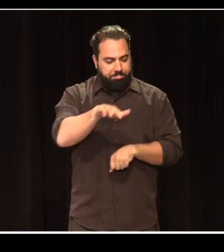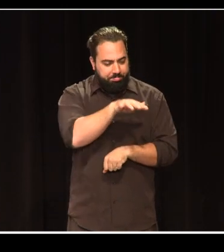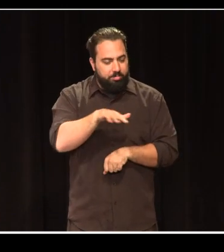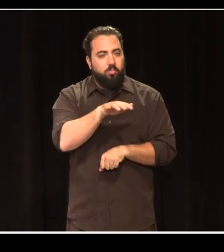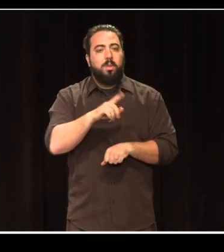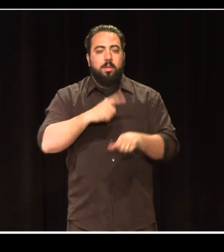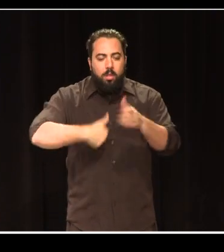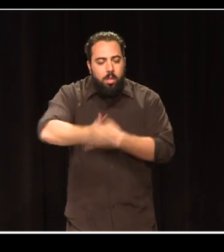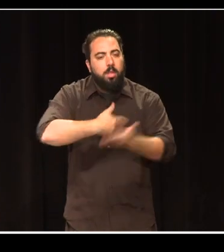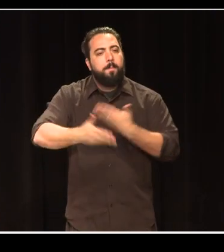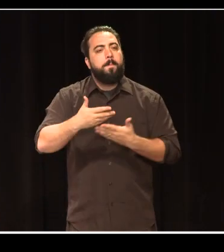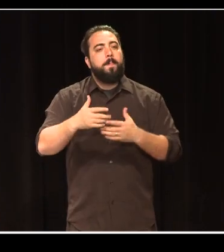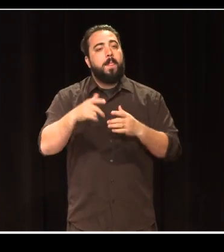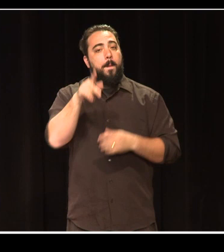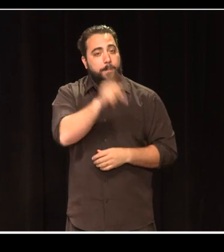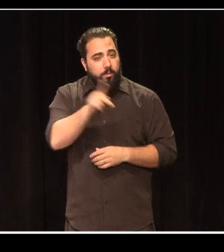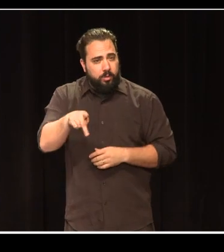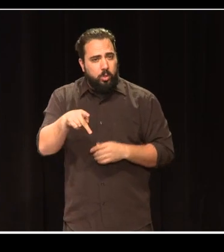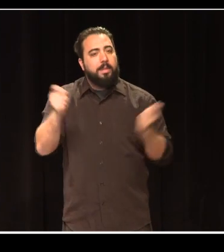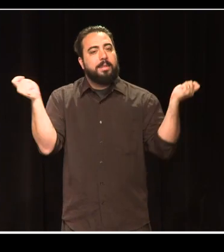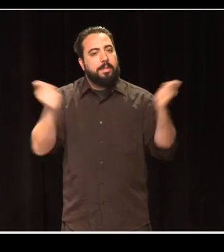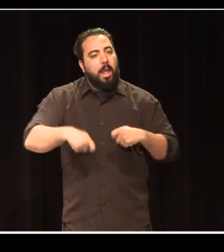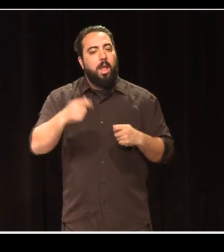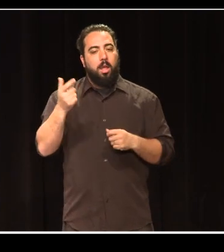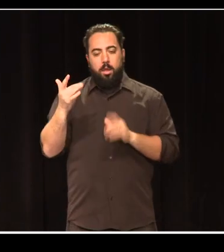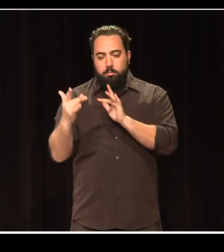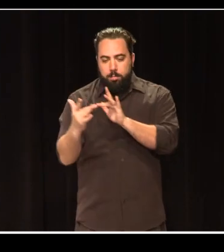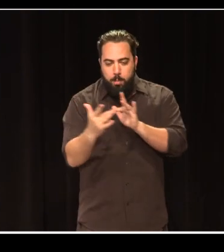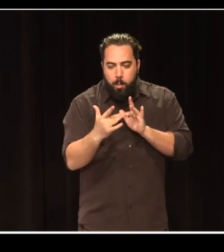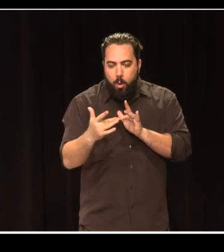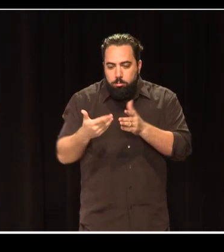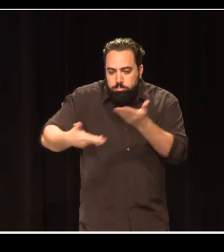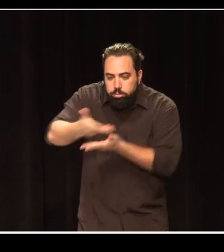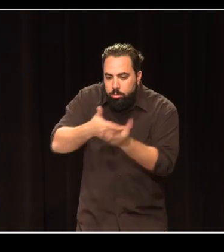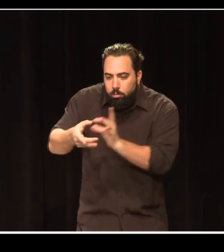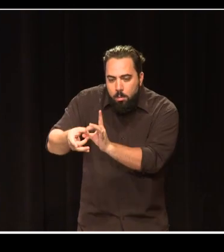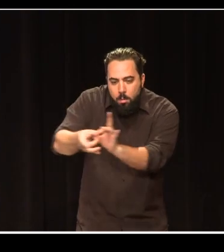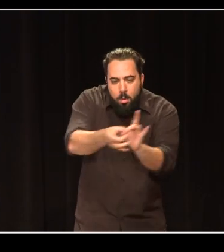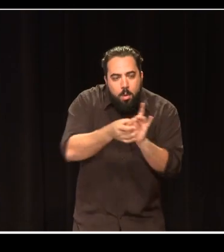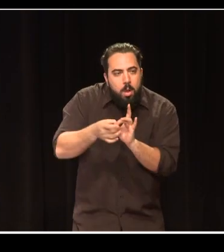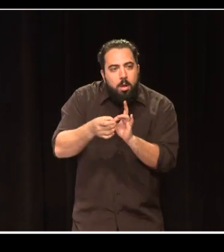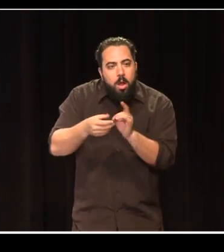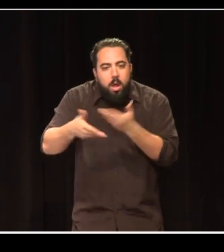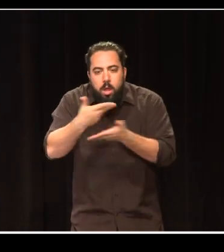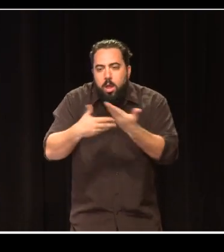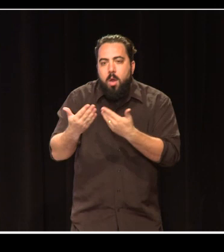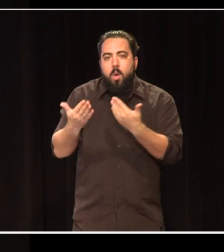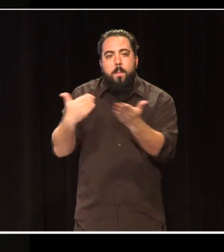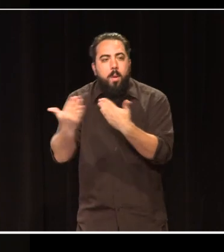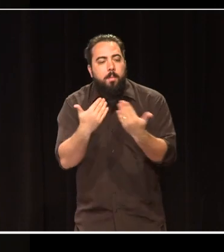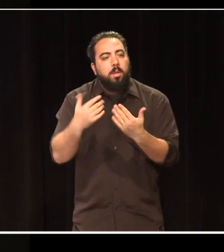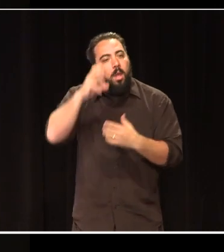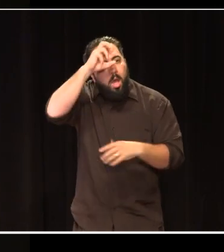colaborativos onde o professor saiba conectar esses alunos de modo a ter uma aprendizagem